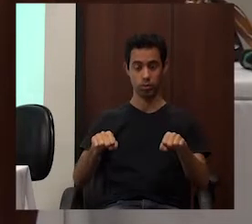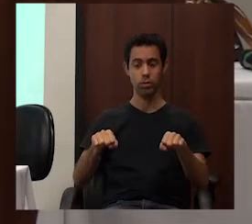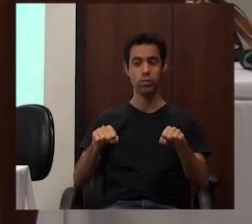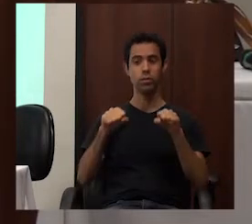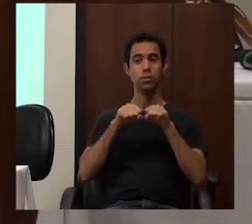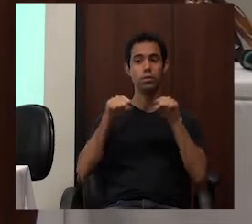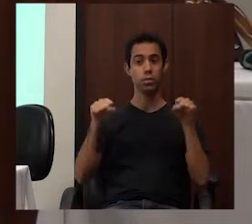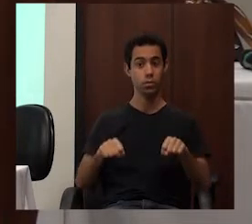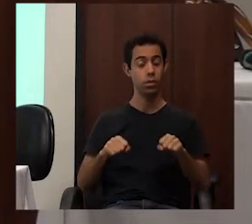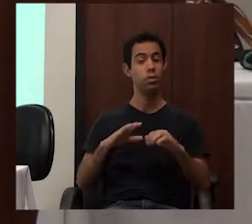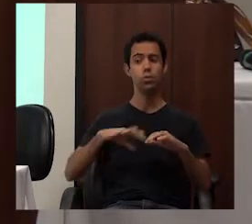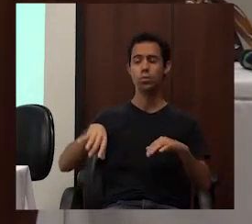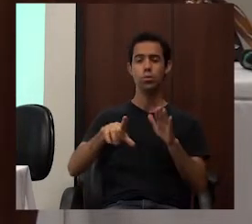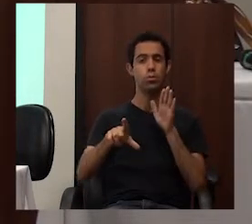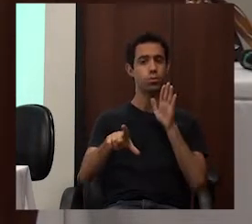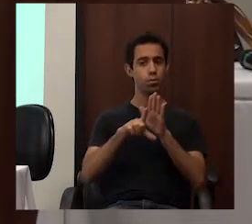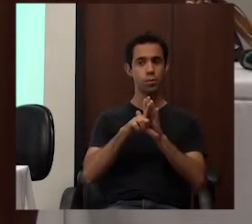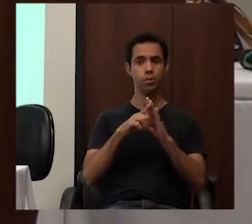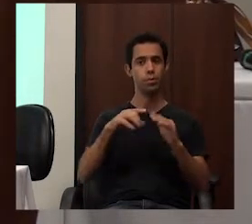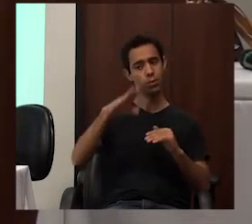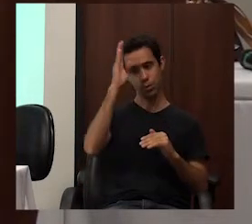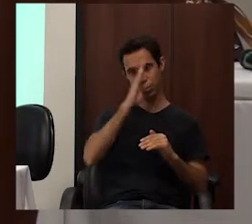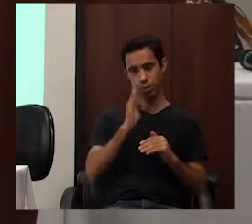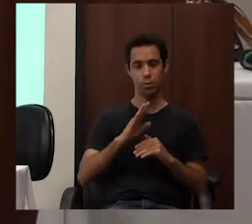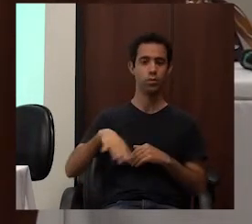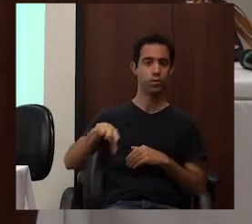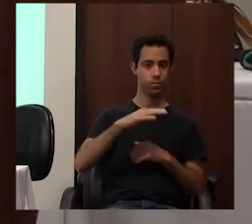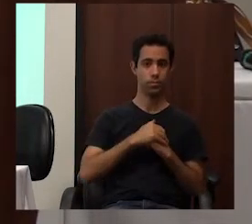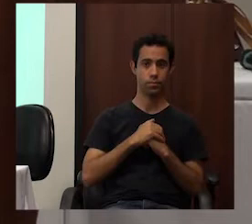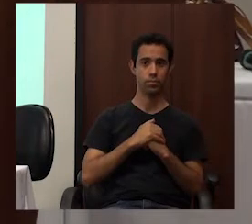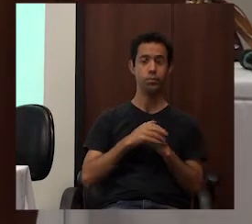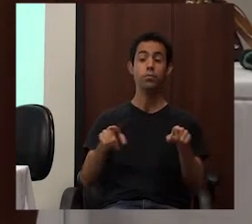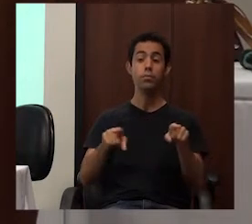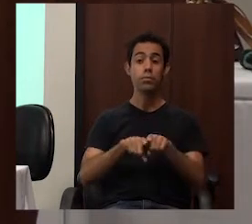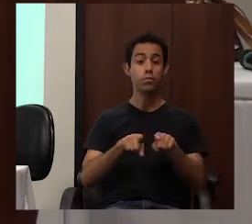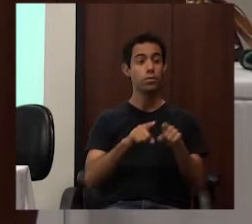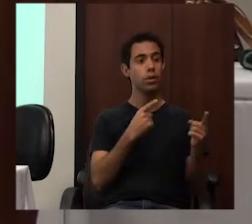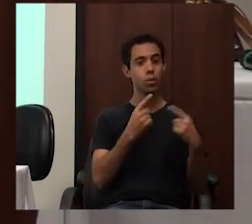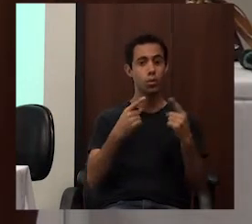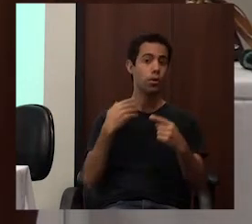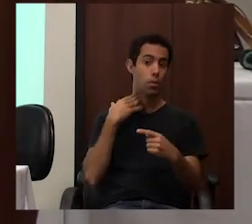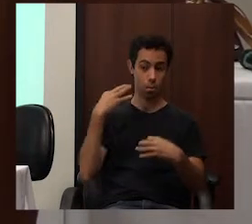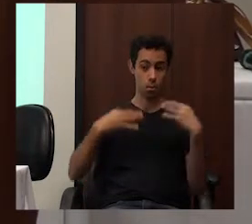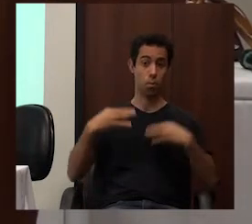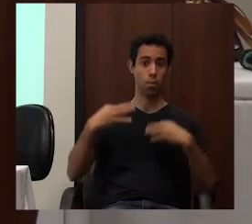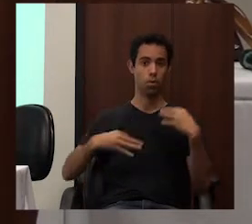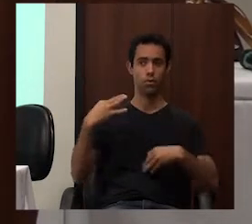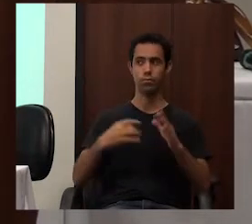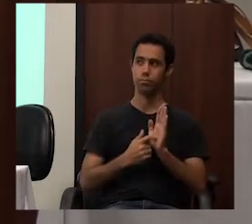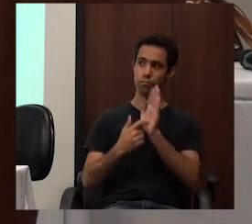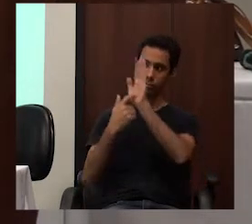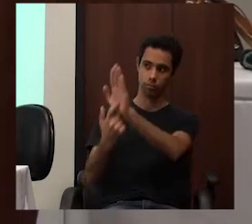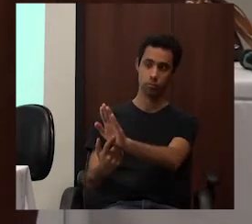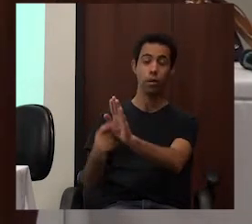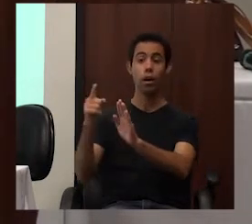refletindo uma política nacional, né? E dificilmente, quando a judicialização, quando um caso é apresentado ao juiz,